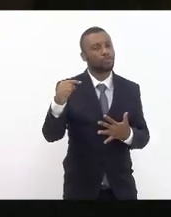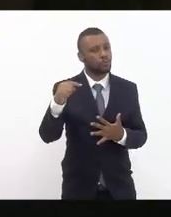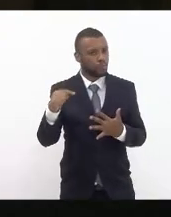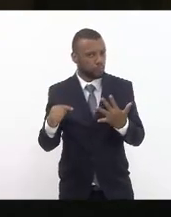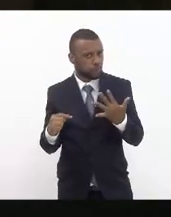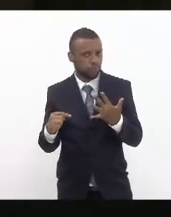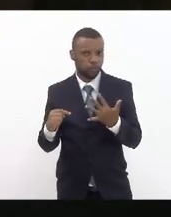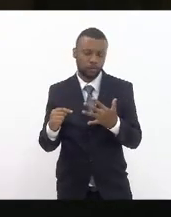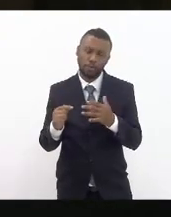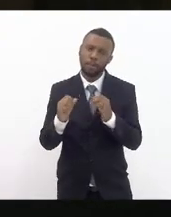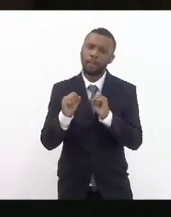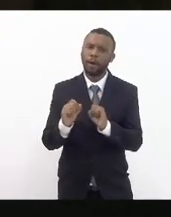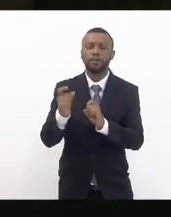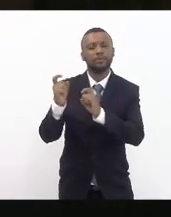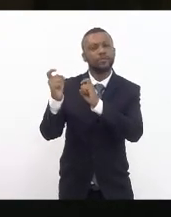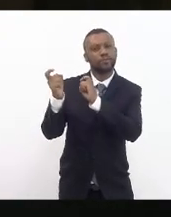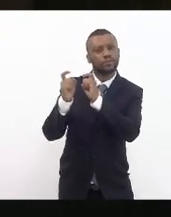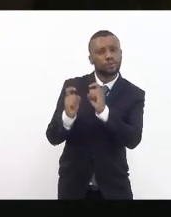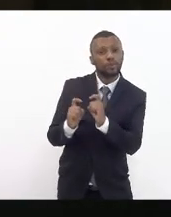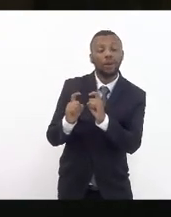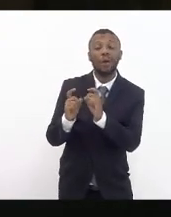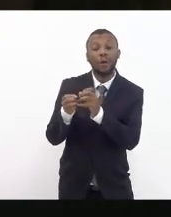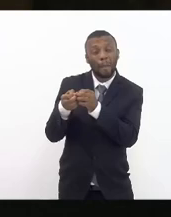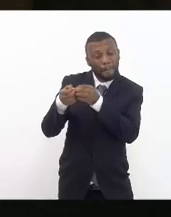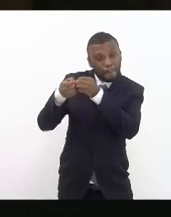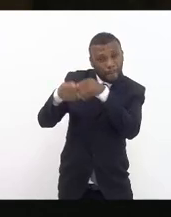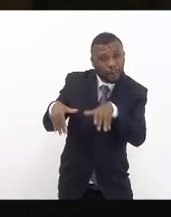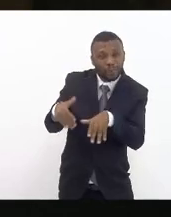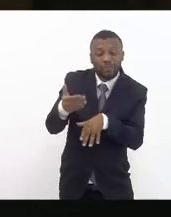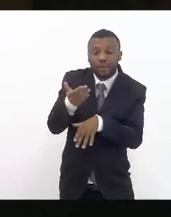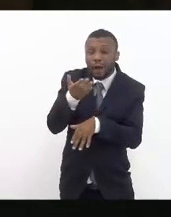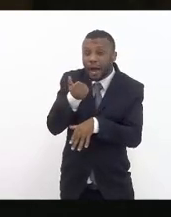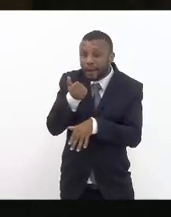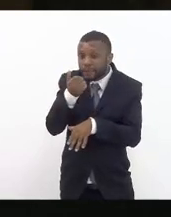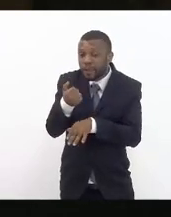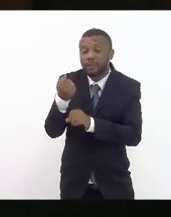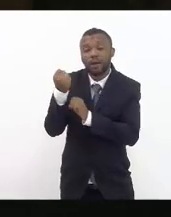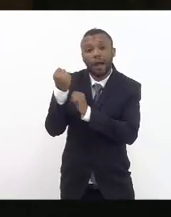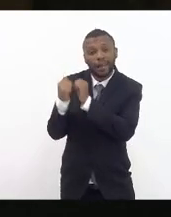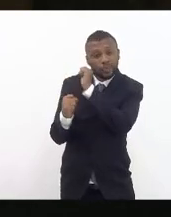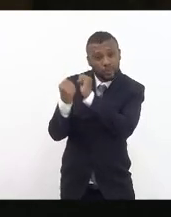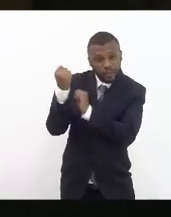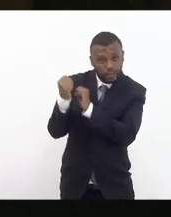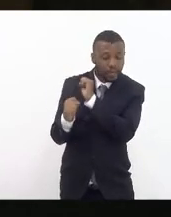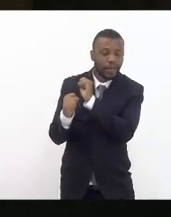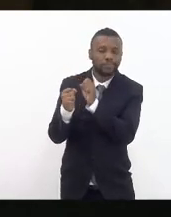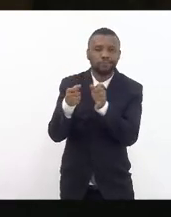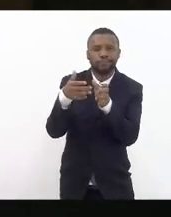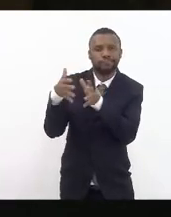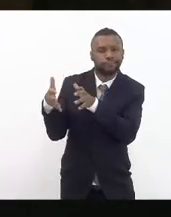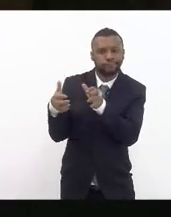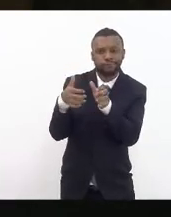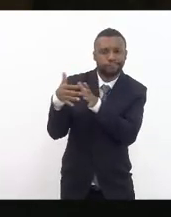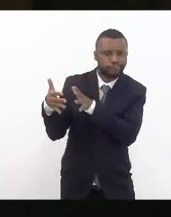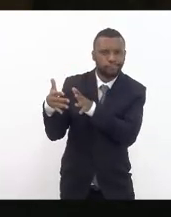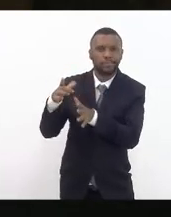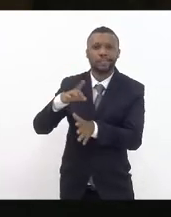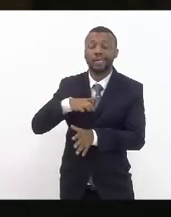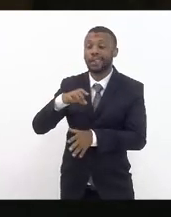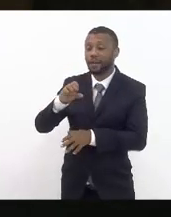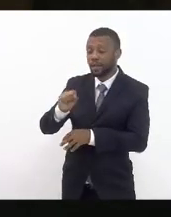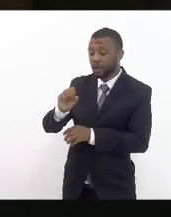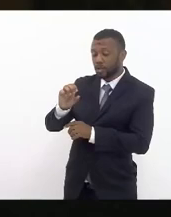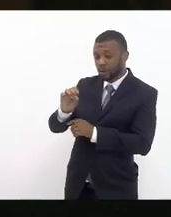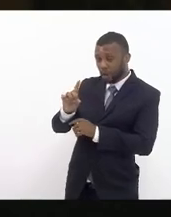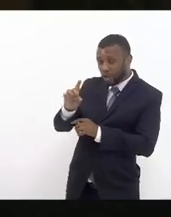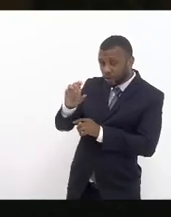possamos discutir o mal que faz a alimentação industrializada, aquela alimentação que tem muito sódio e